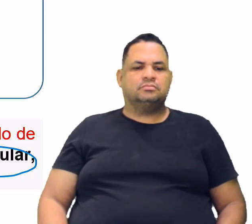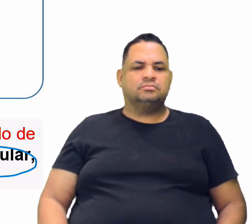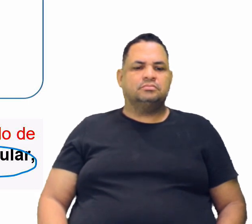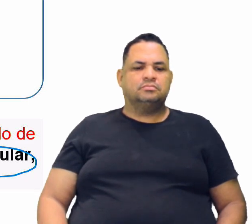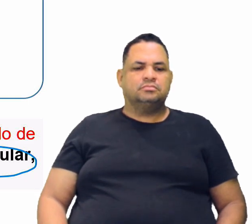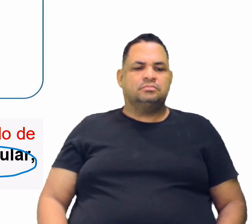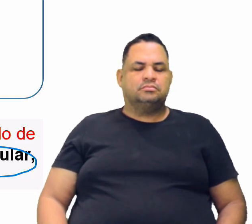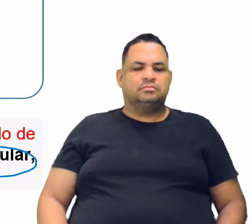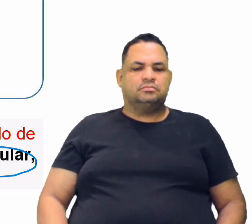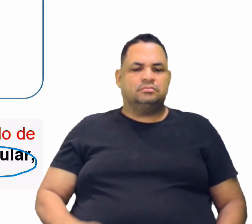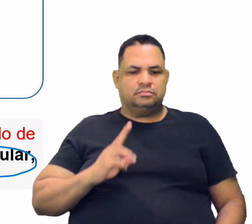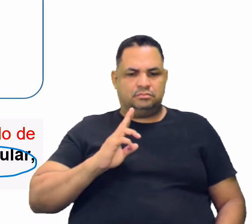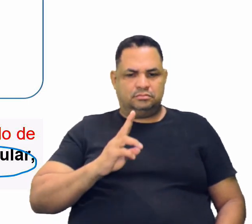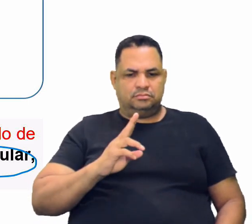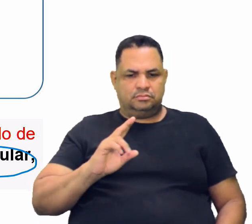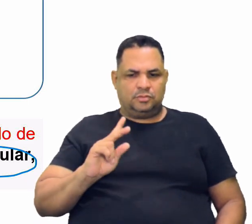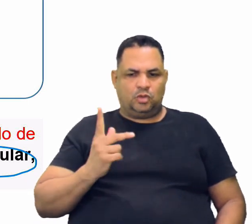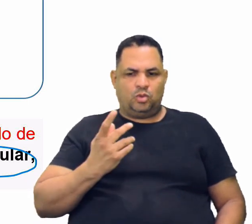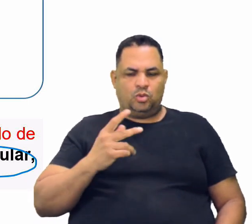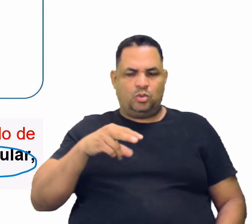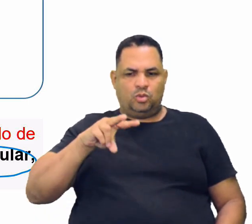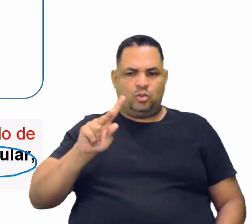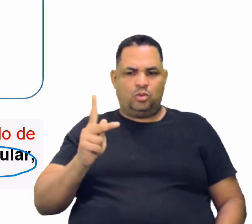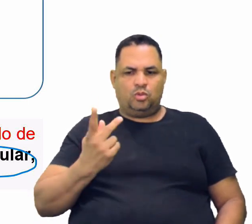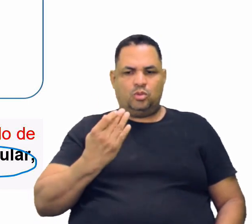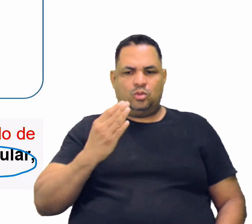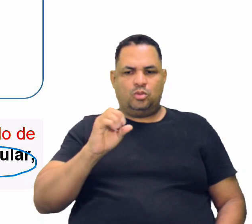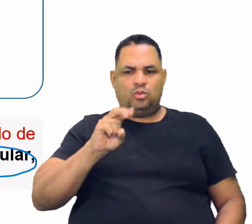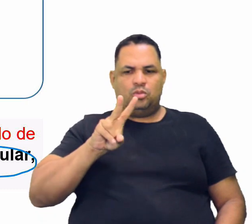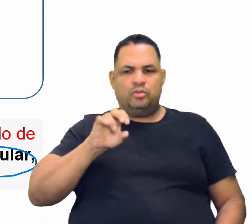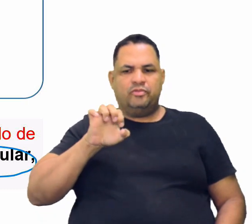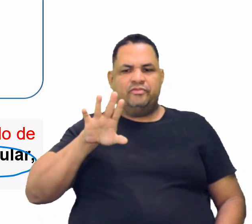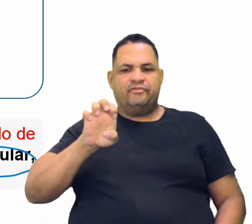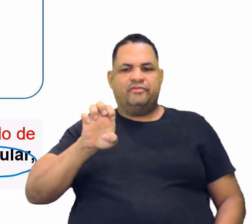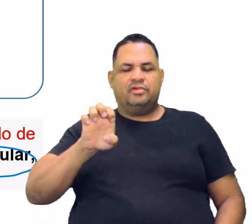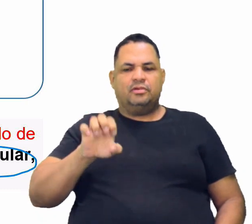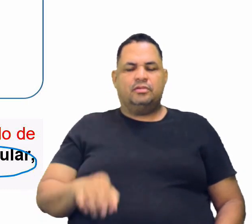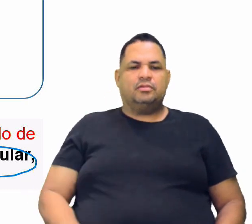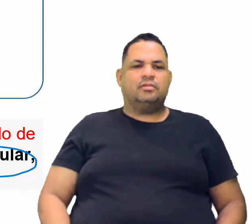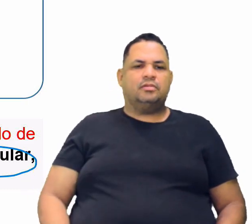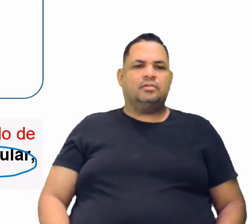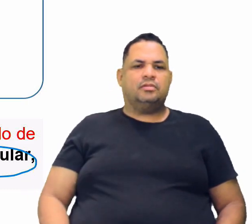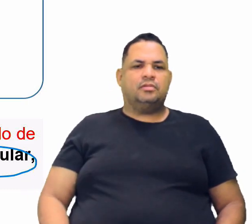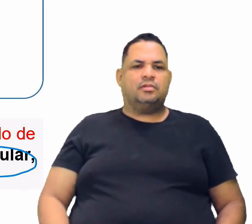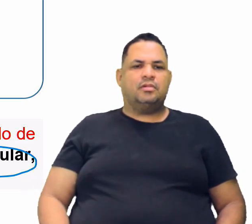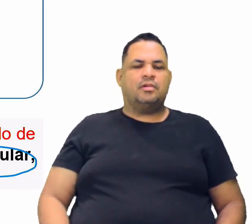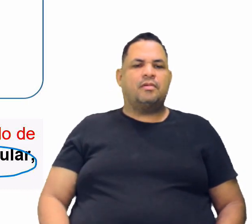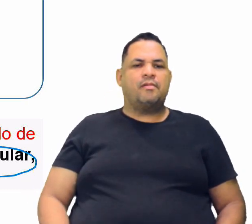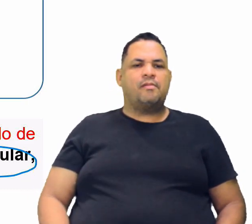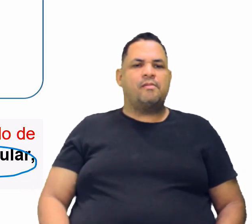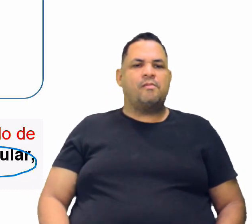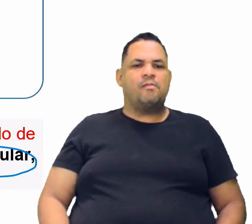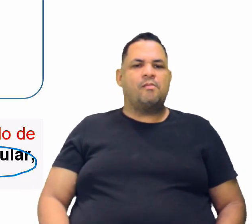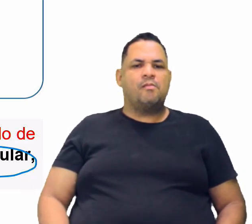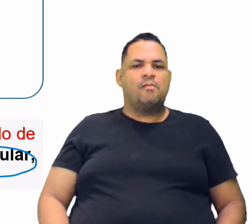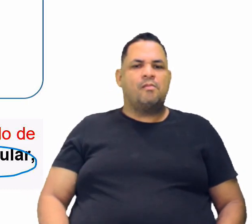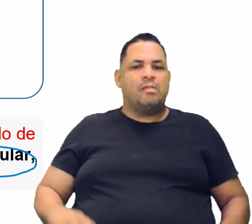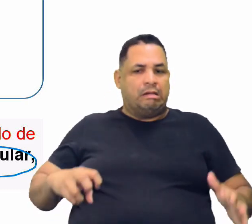ó, tem que ficar aqui, houve, né? O certo é esse. Houve